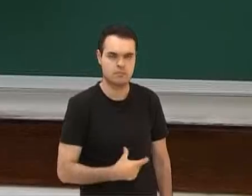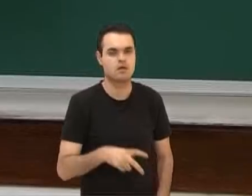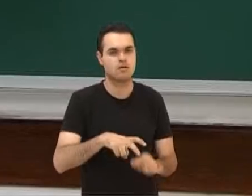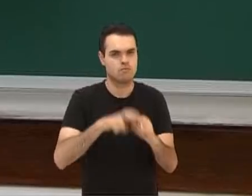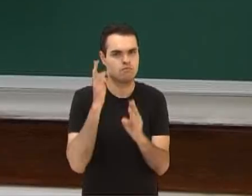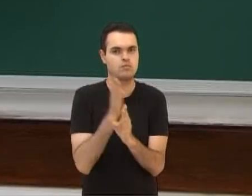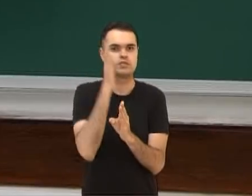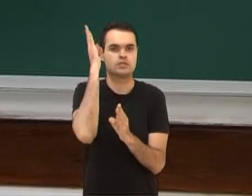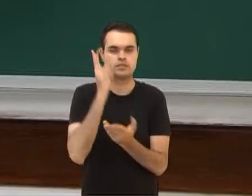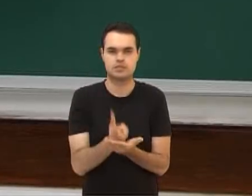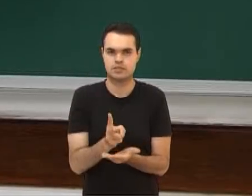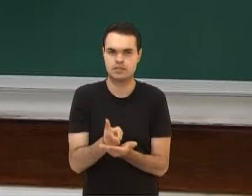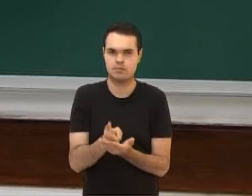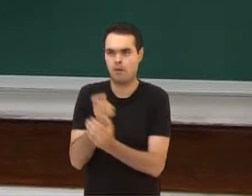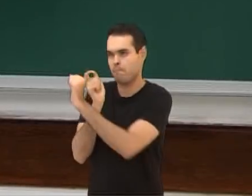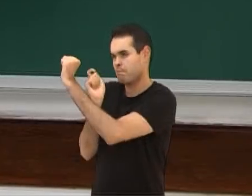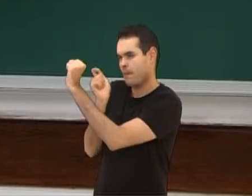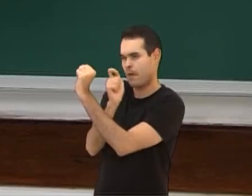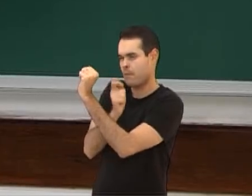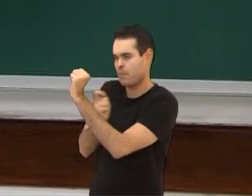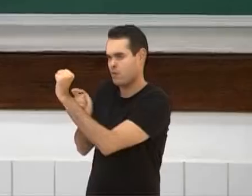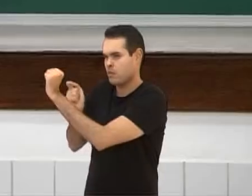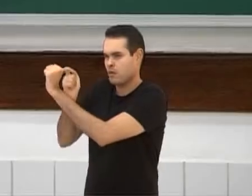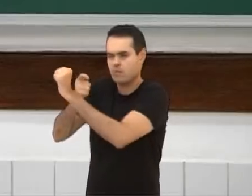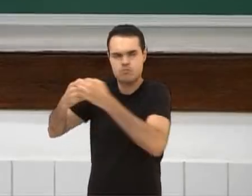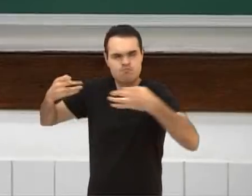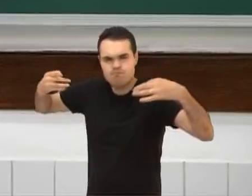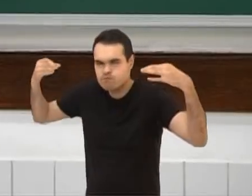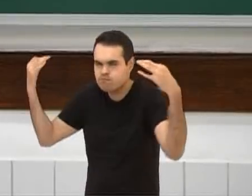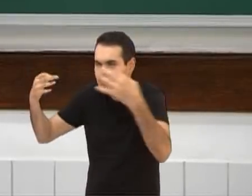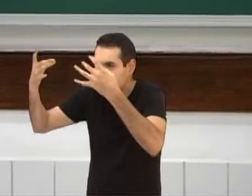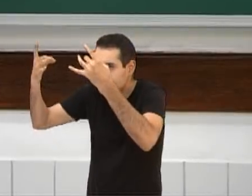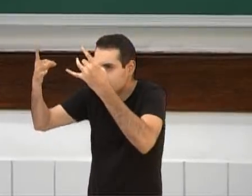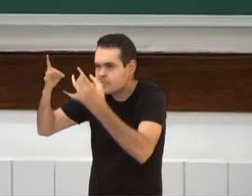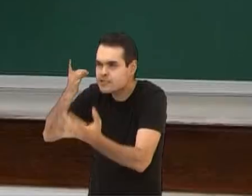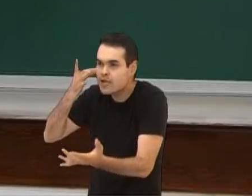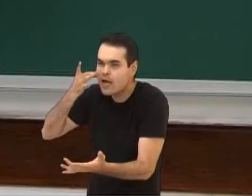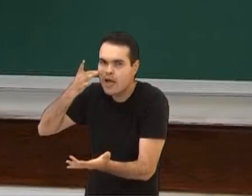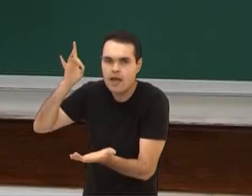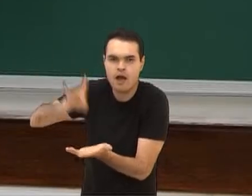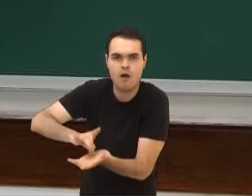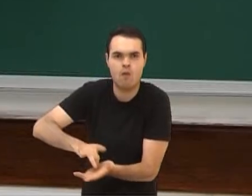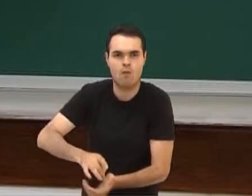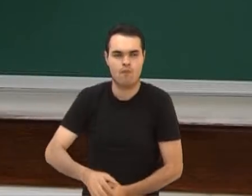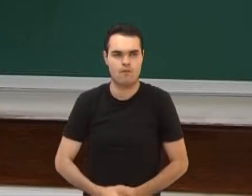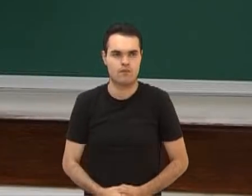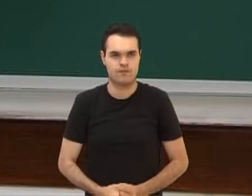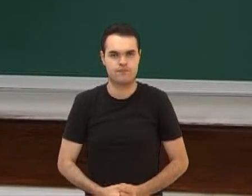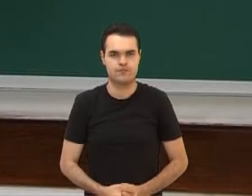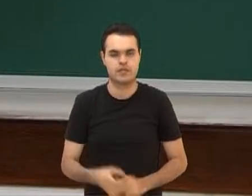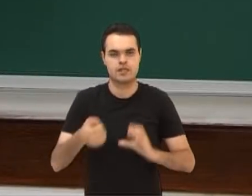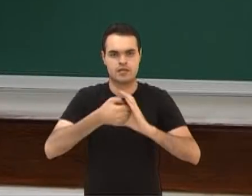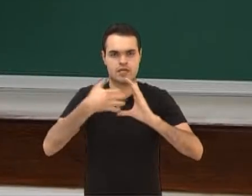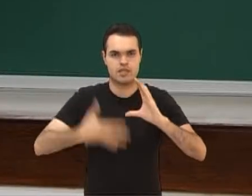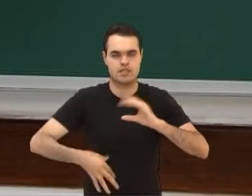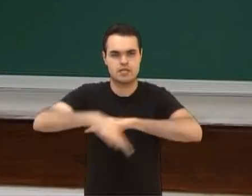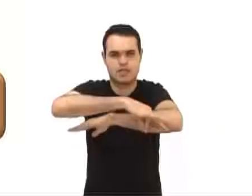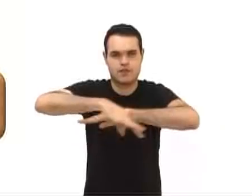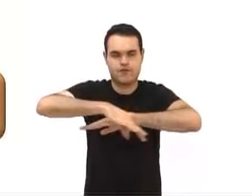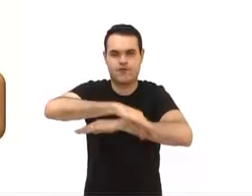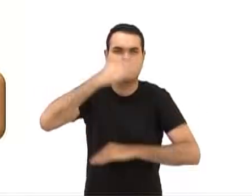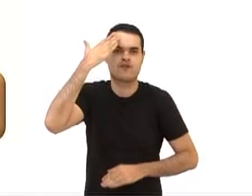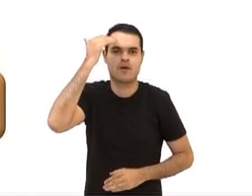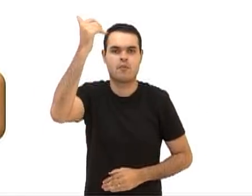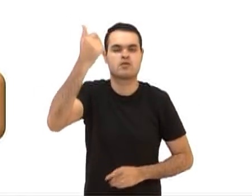isso as esculturas elas têm um realismo extremo. Tá? Tem uma característica da arquitetura, ficou muito